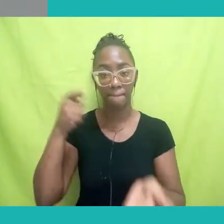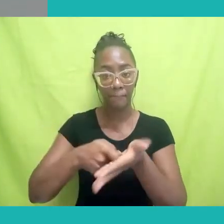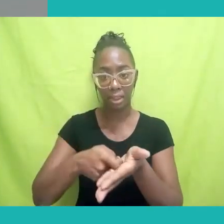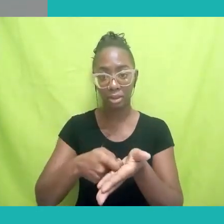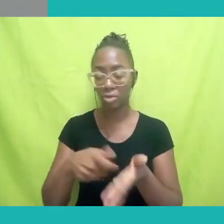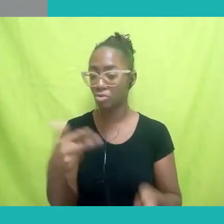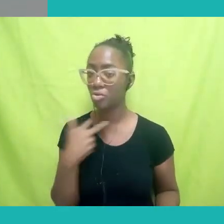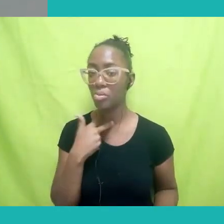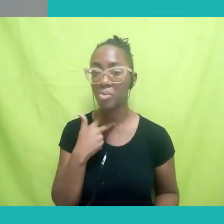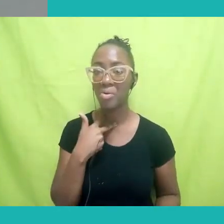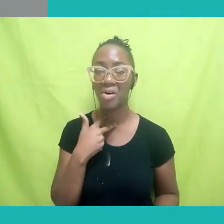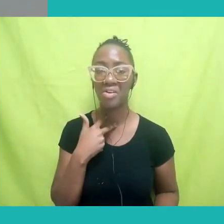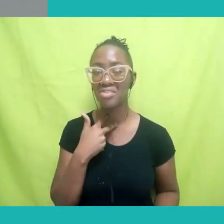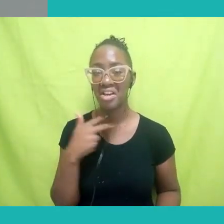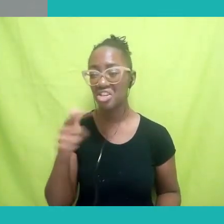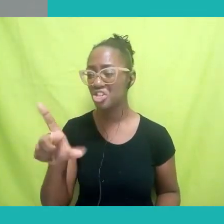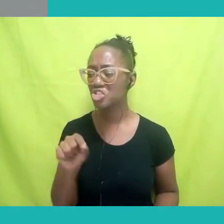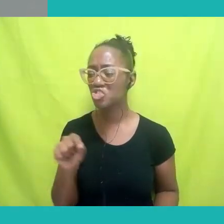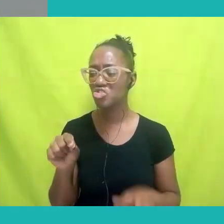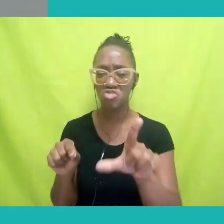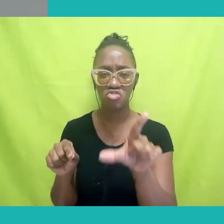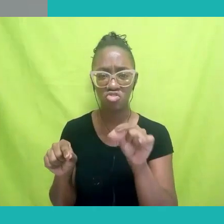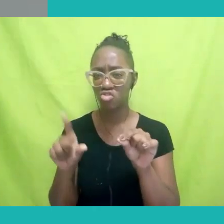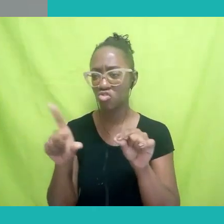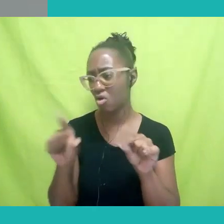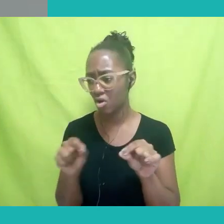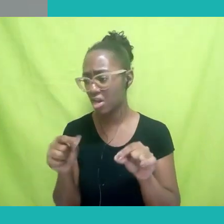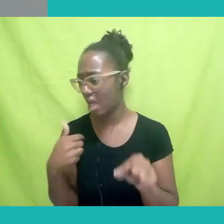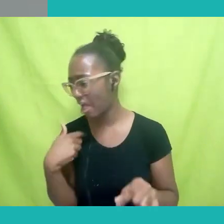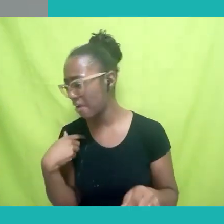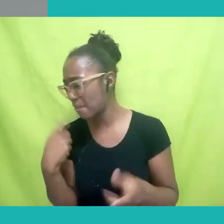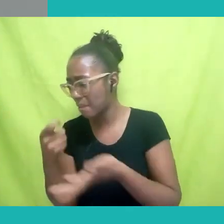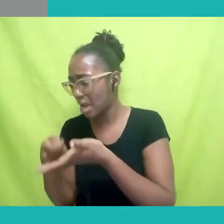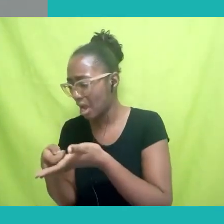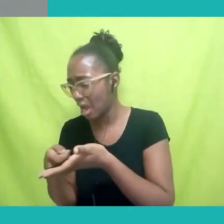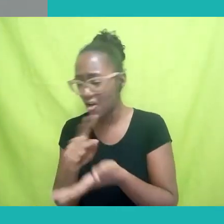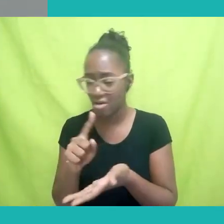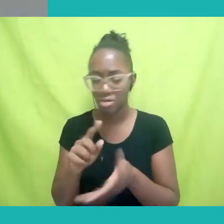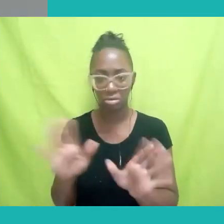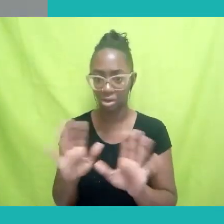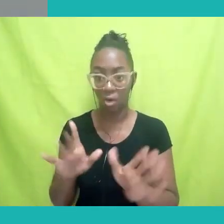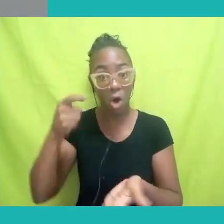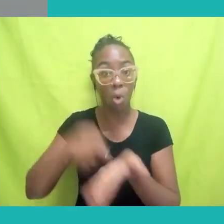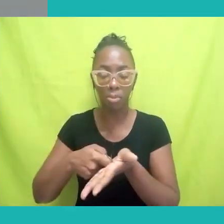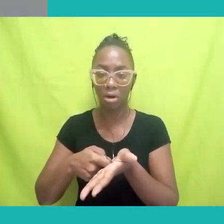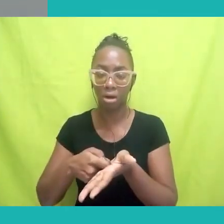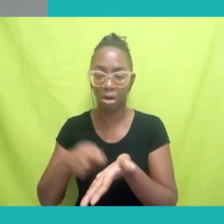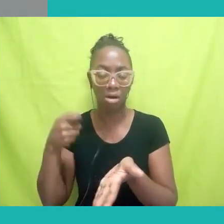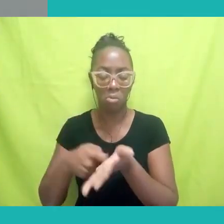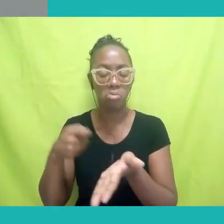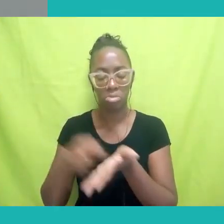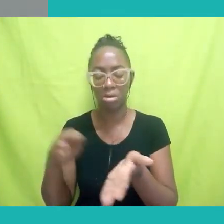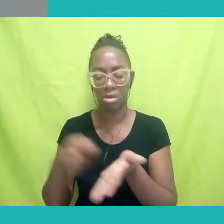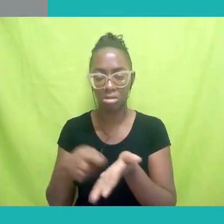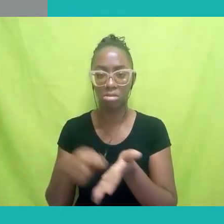permitida a escolha, né? Para poder, se você vai contribuir ou não. É uma contribuição compulsória e obrigatória